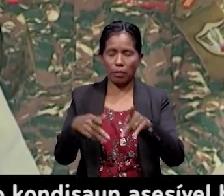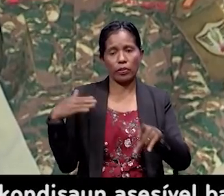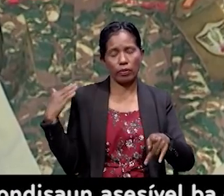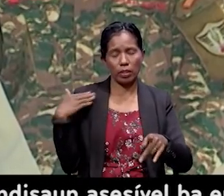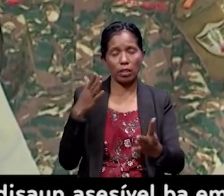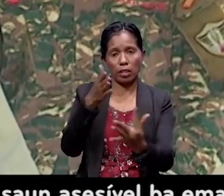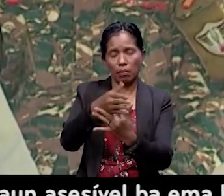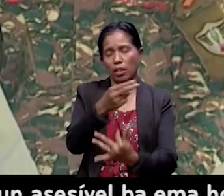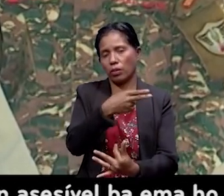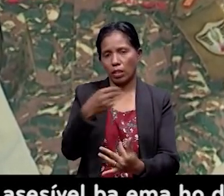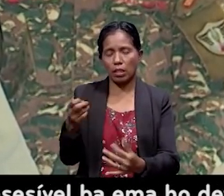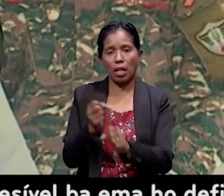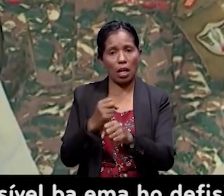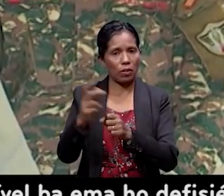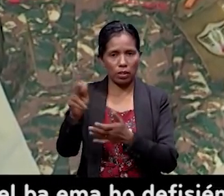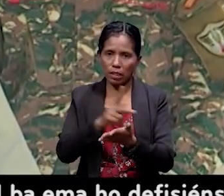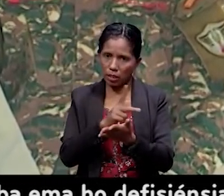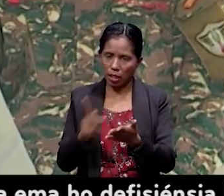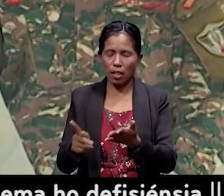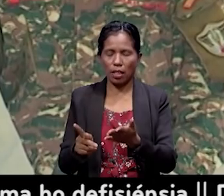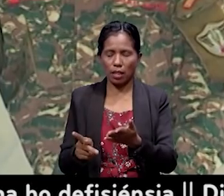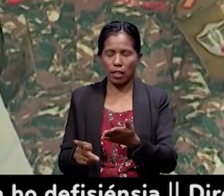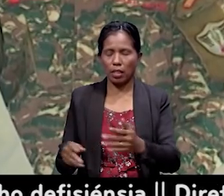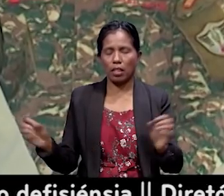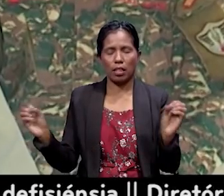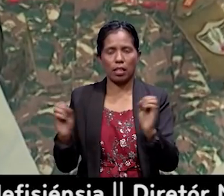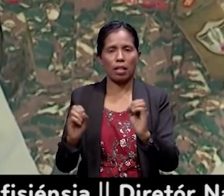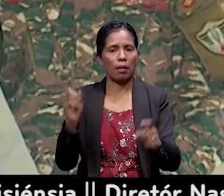la serve a tu, ela é instaun nela.